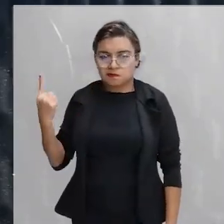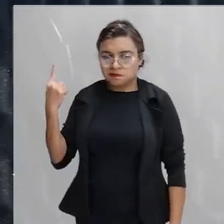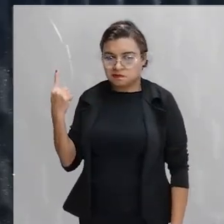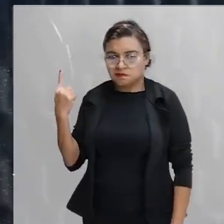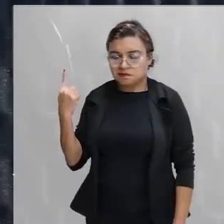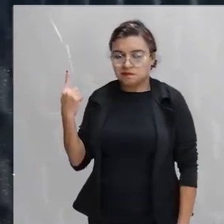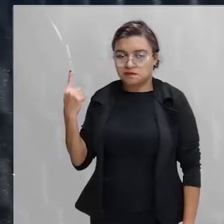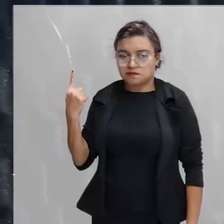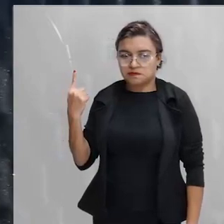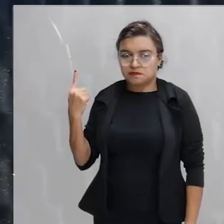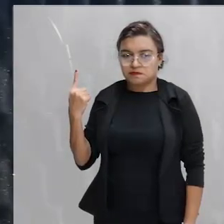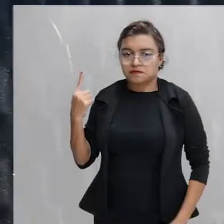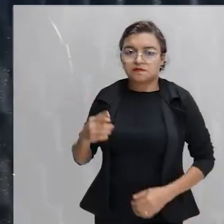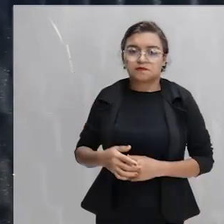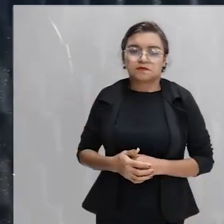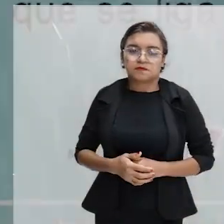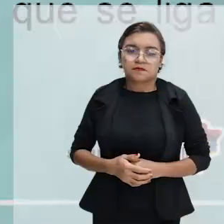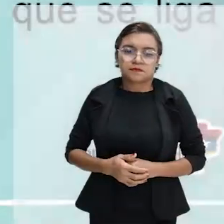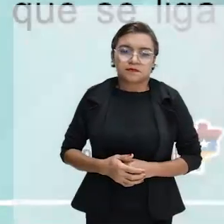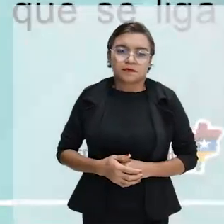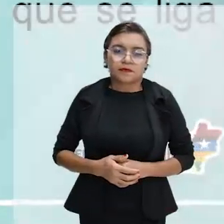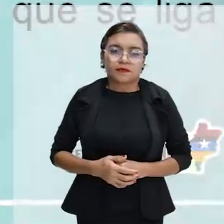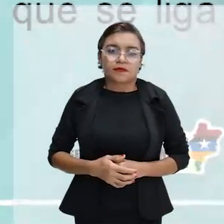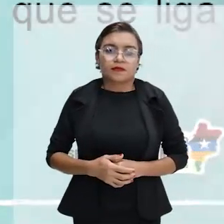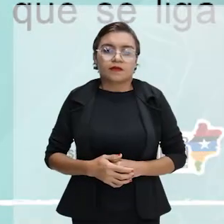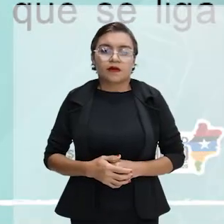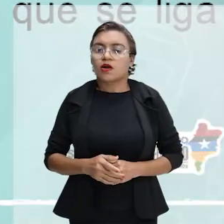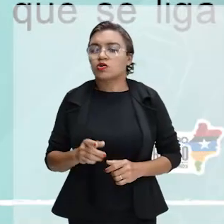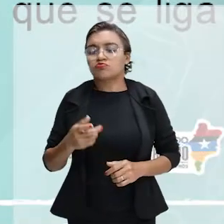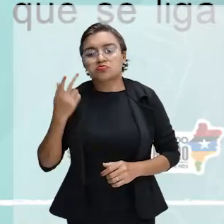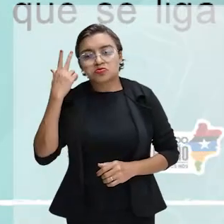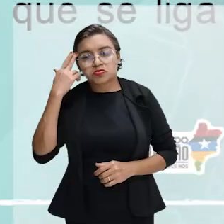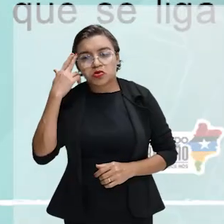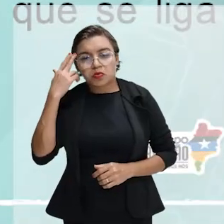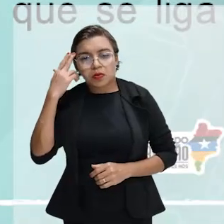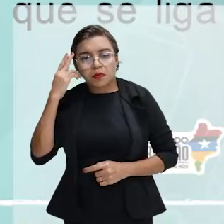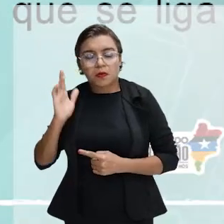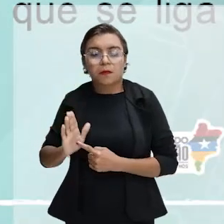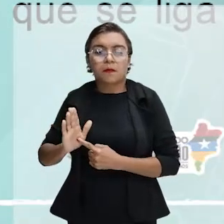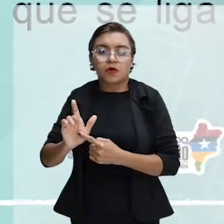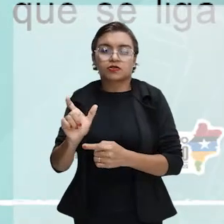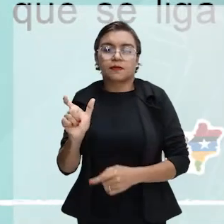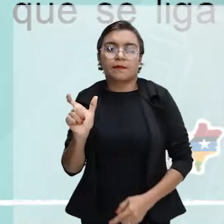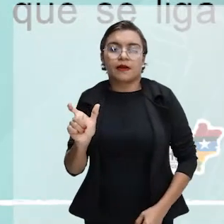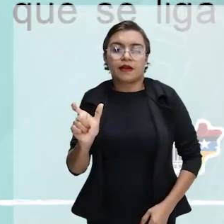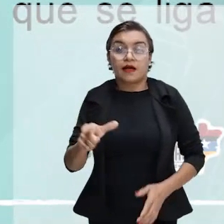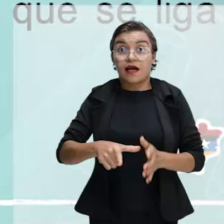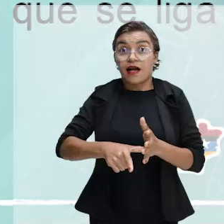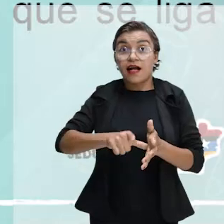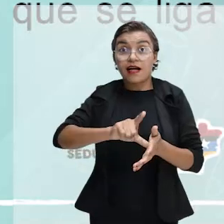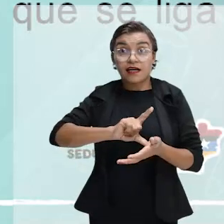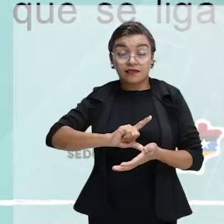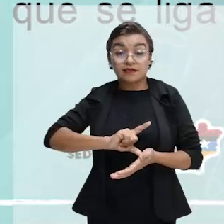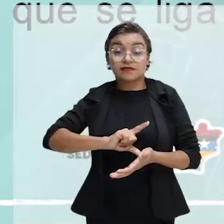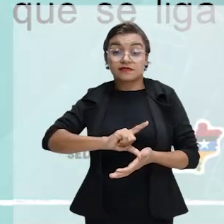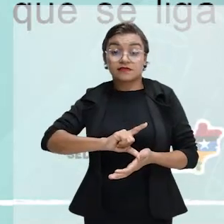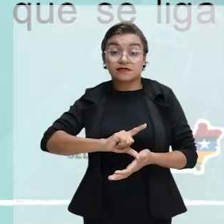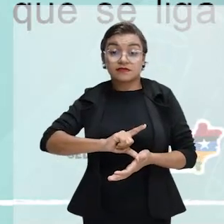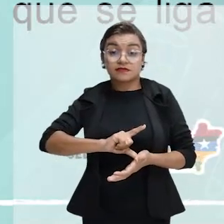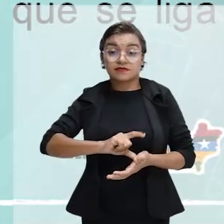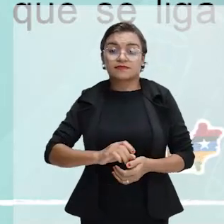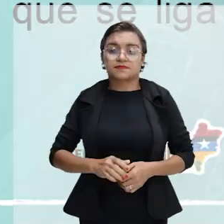certo? E os pronomes relativos, o nome está dizendo, é aquele que normalmente refere-se a um termo anterior, que é